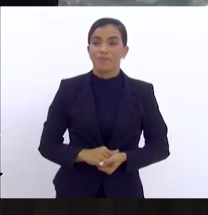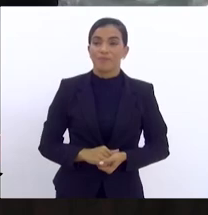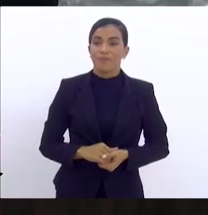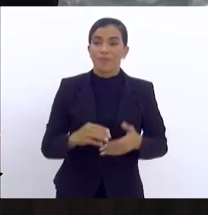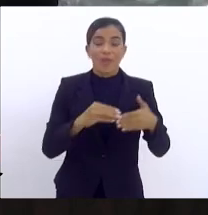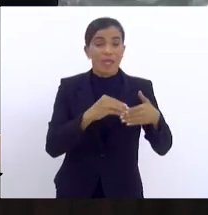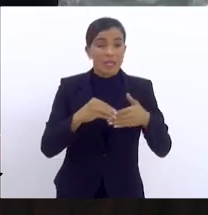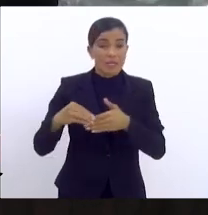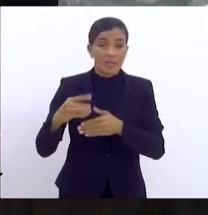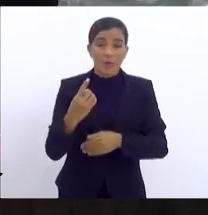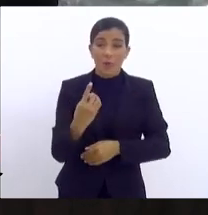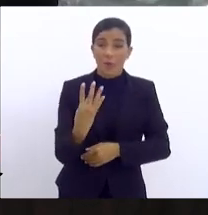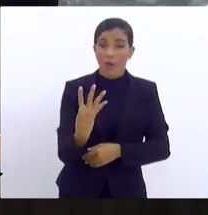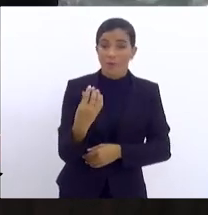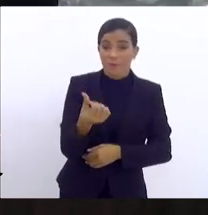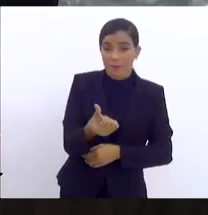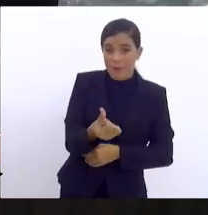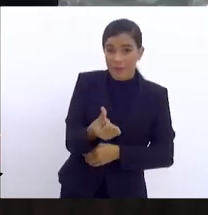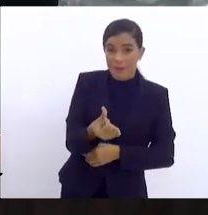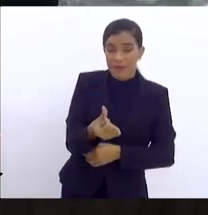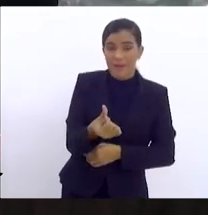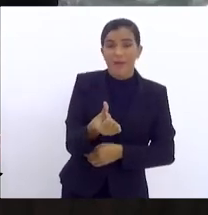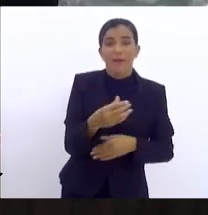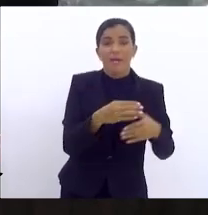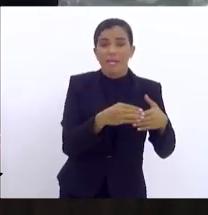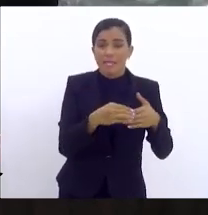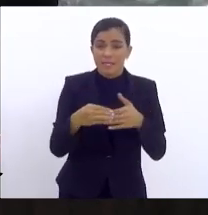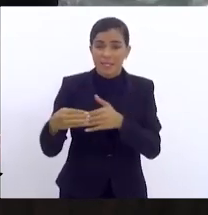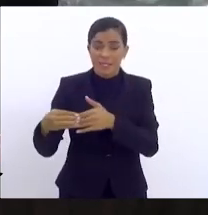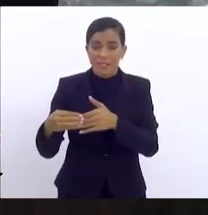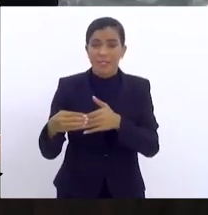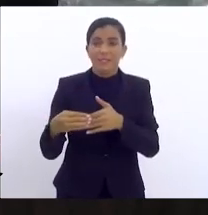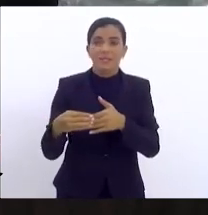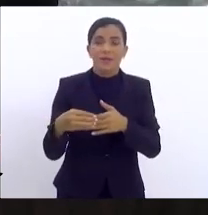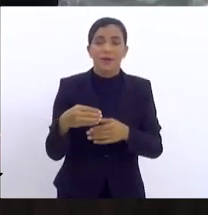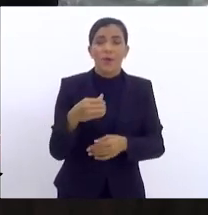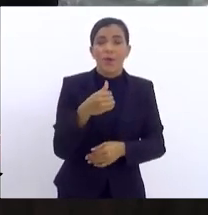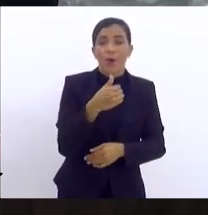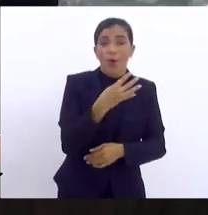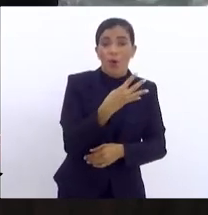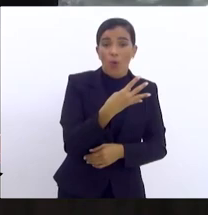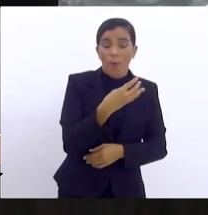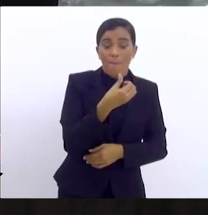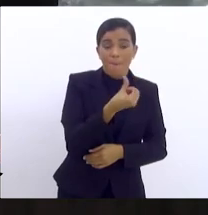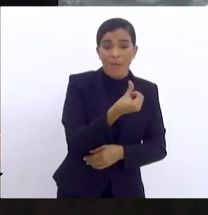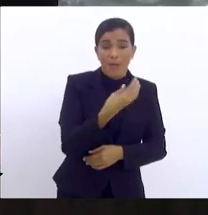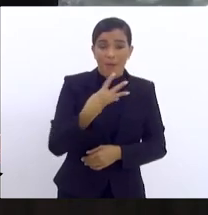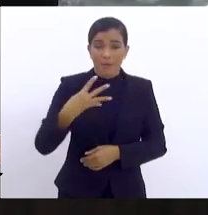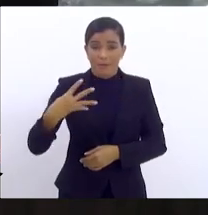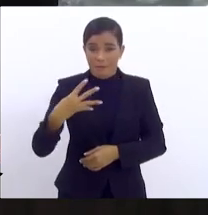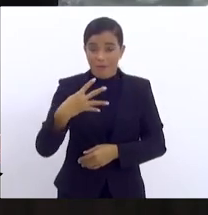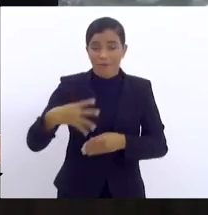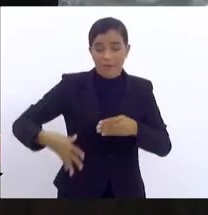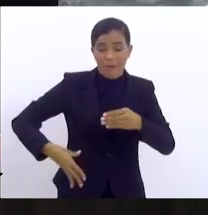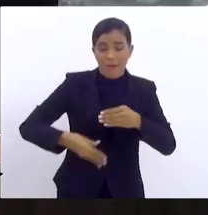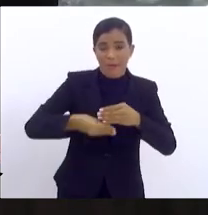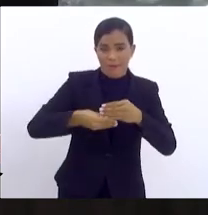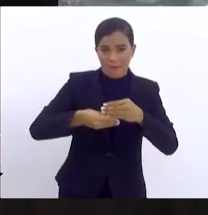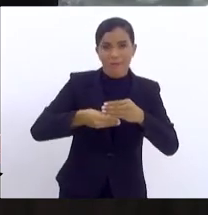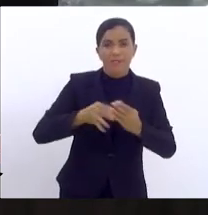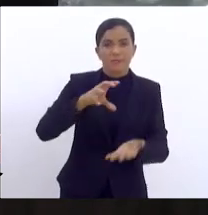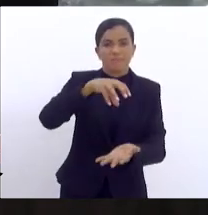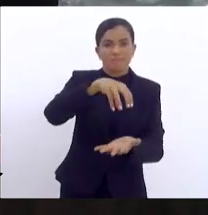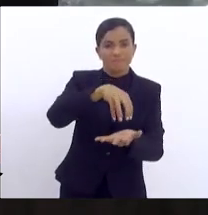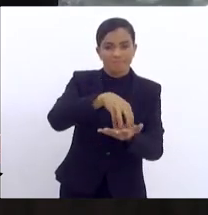quatro meia indicação 46 44644 implantação destacamento